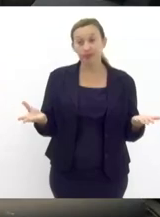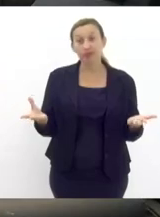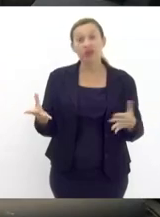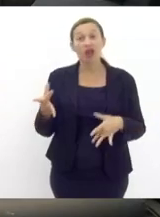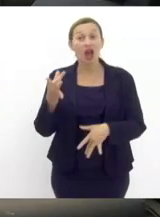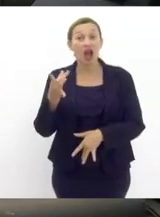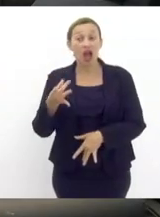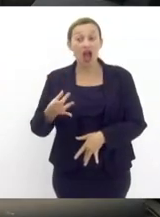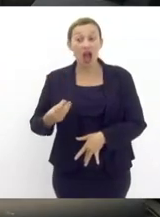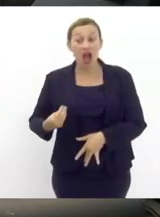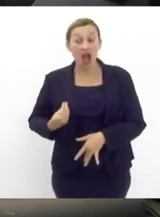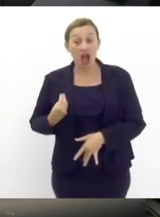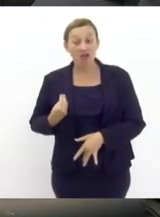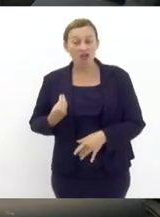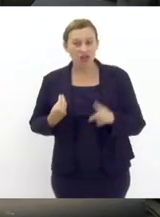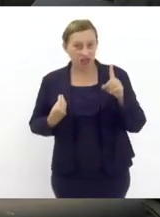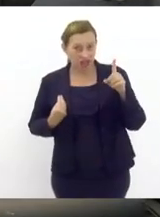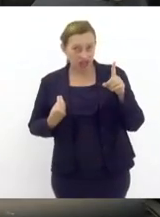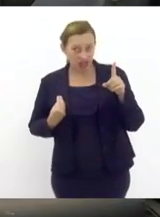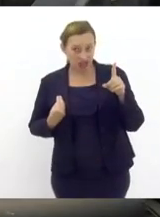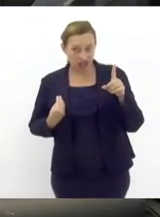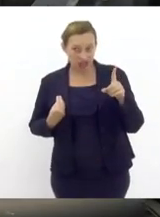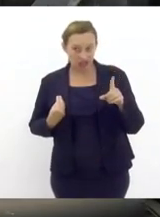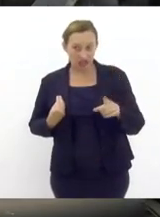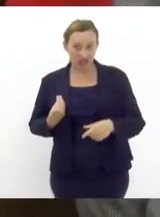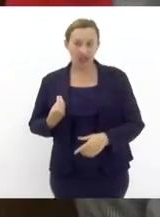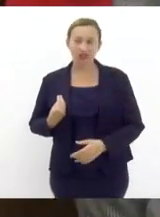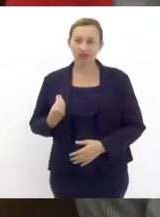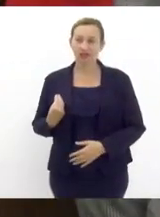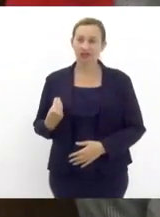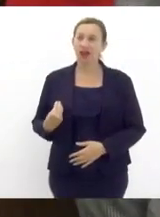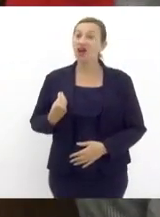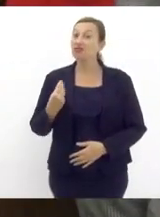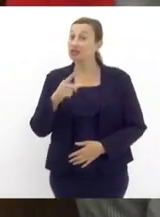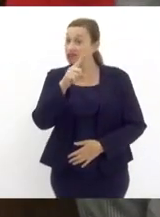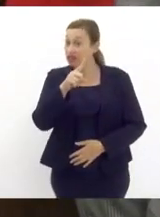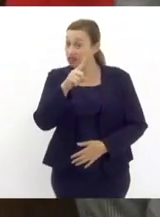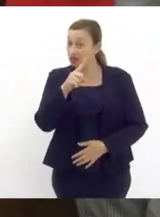deles a votação É simbólica dos projetos